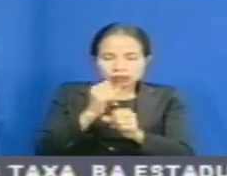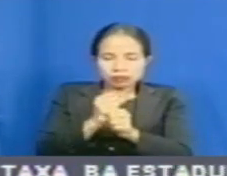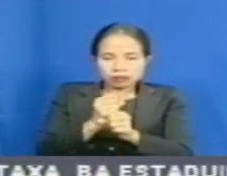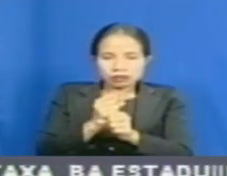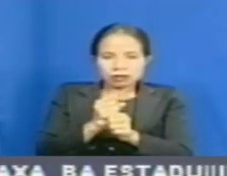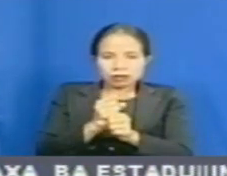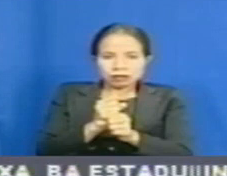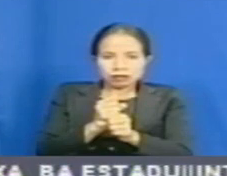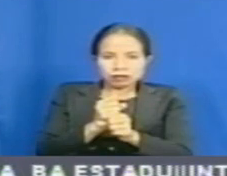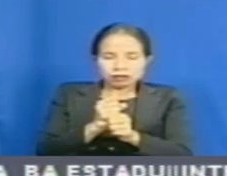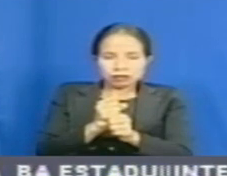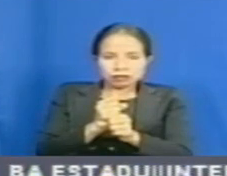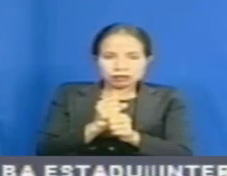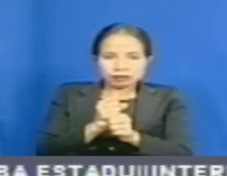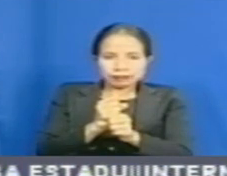a tu halo